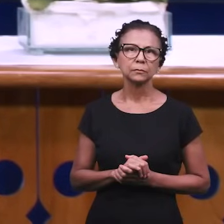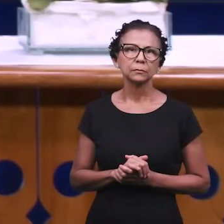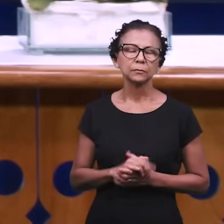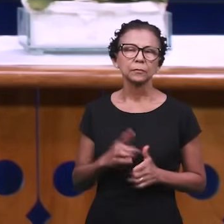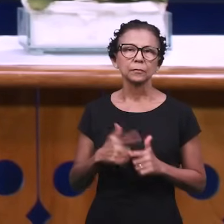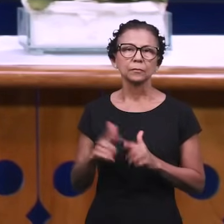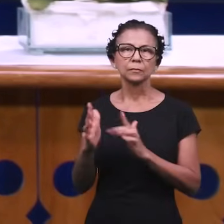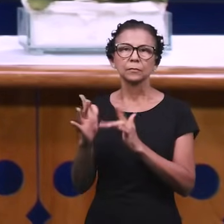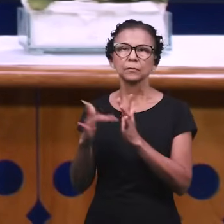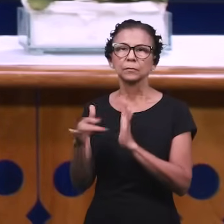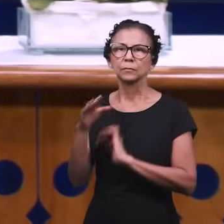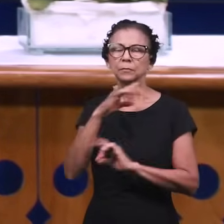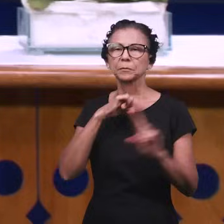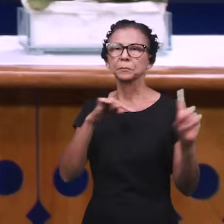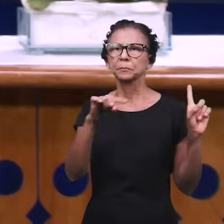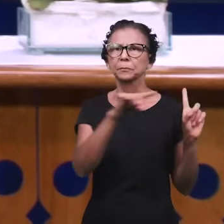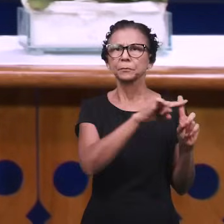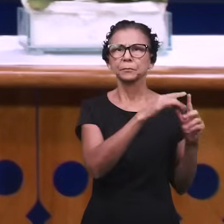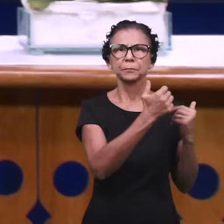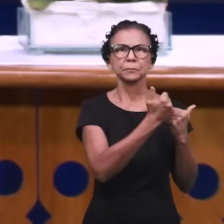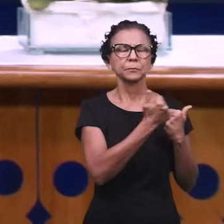coisa.